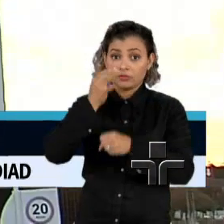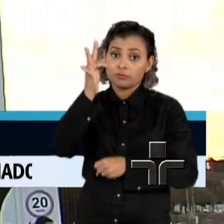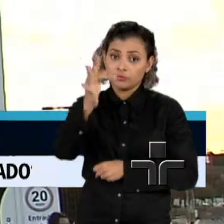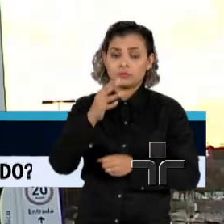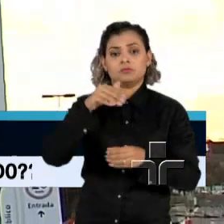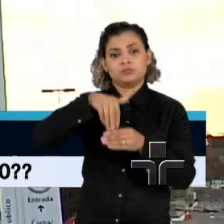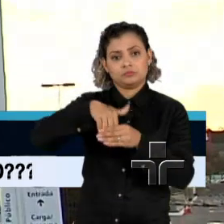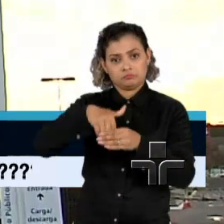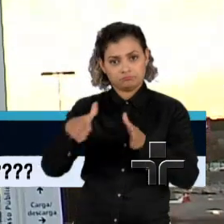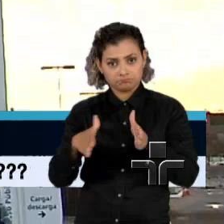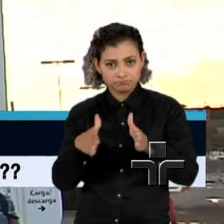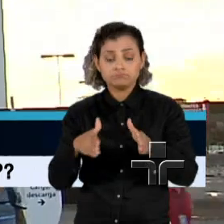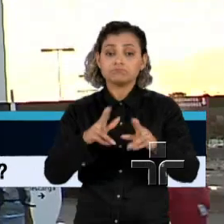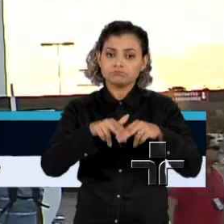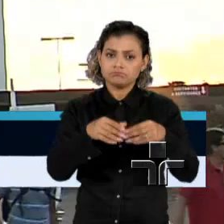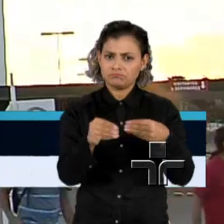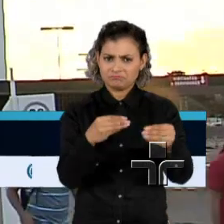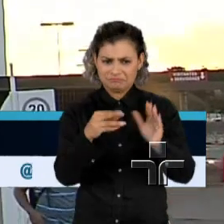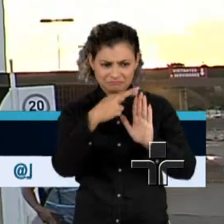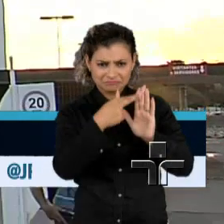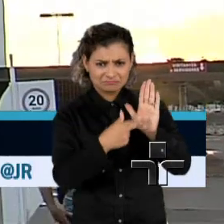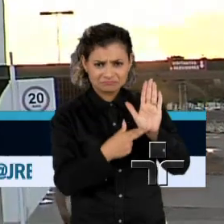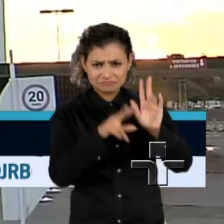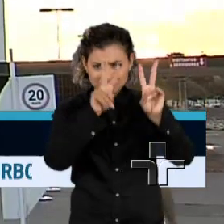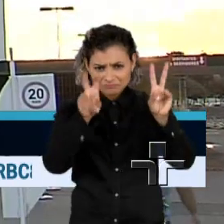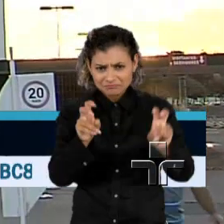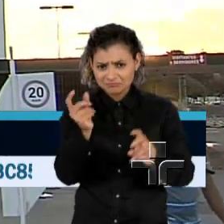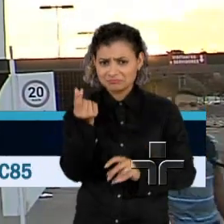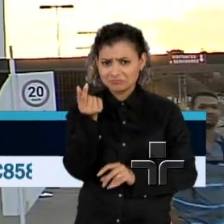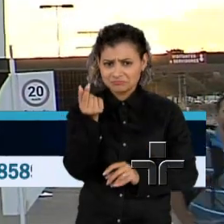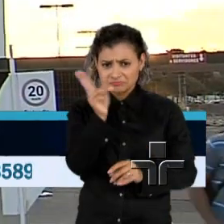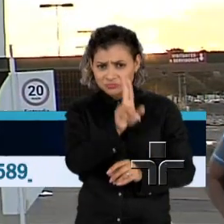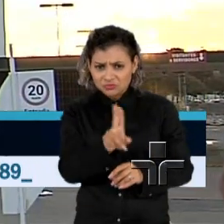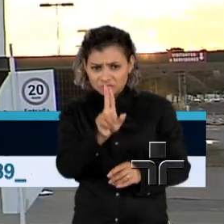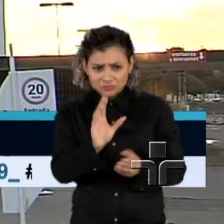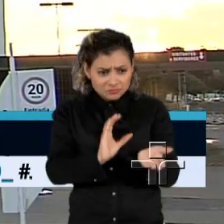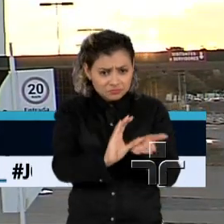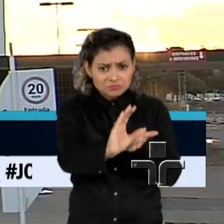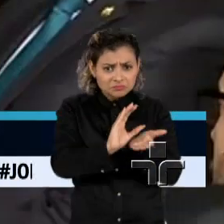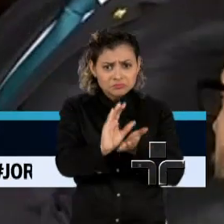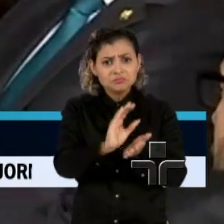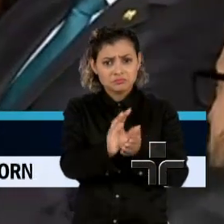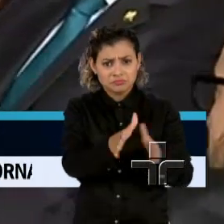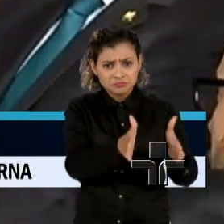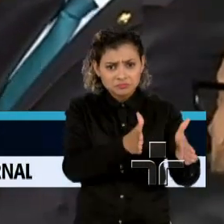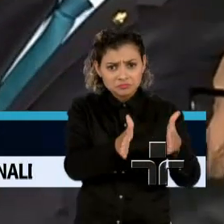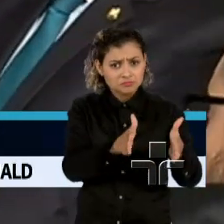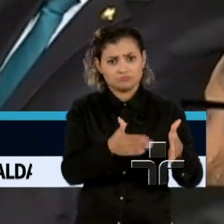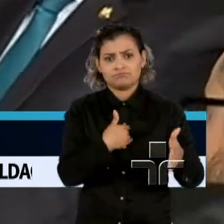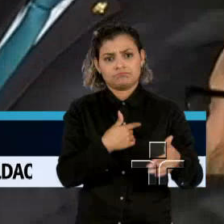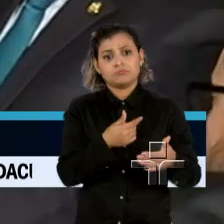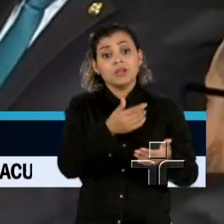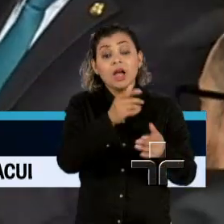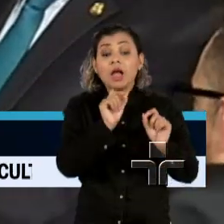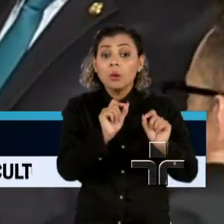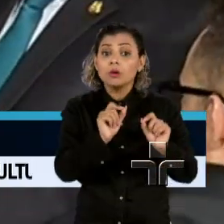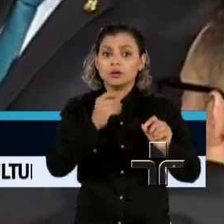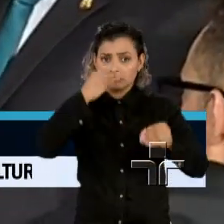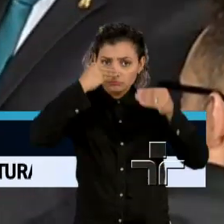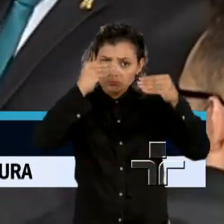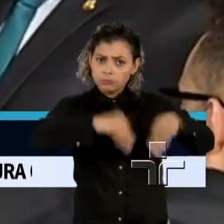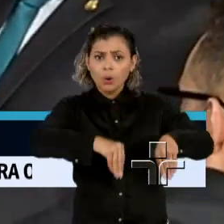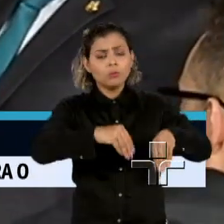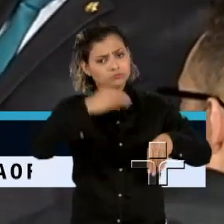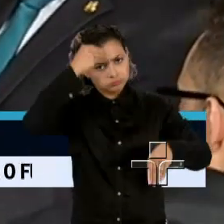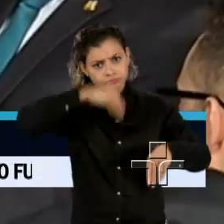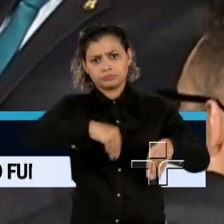a flexibilização das regras que tratavam do uso e prestação de contas do dinheiro. Não é um fatiamento, é uma rejeição geral